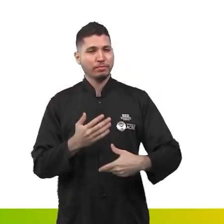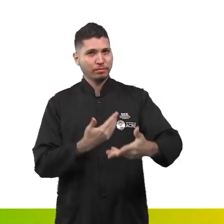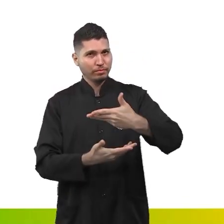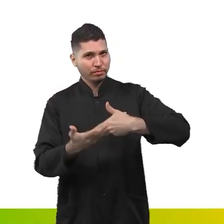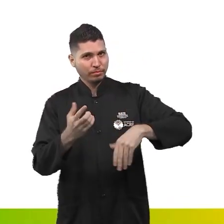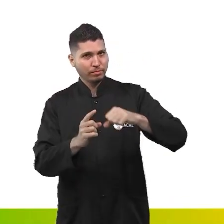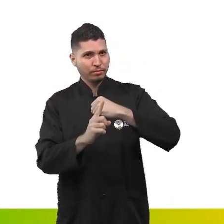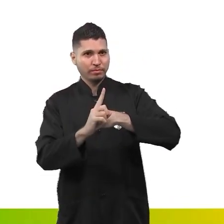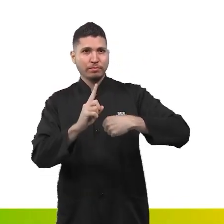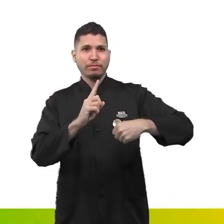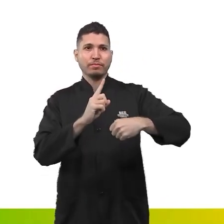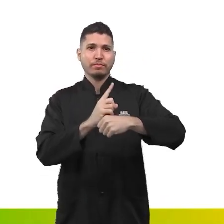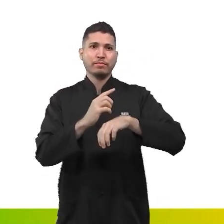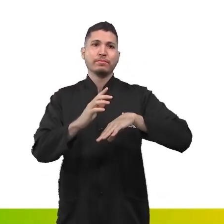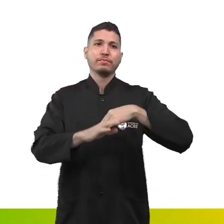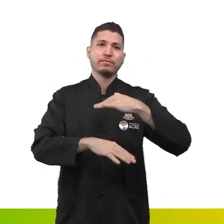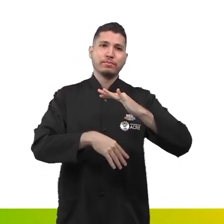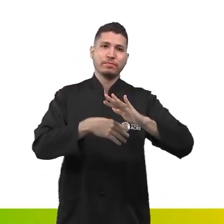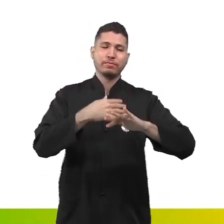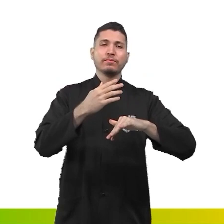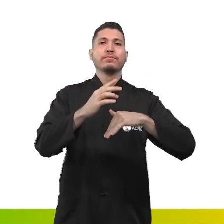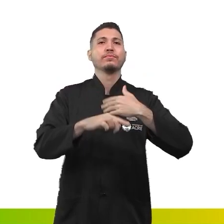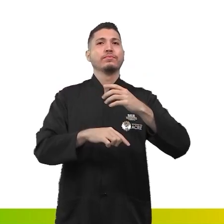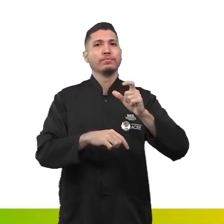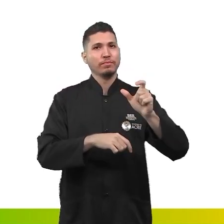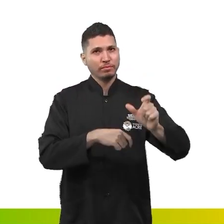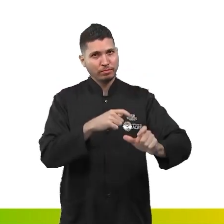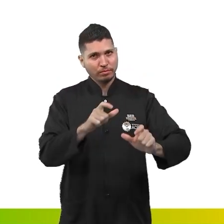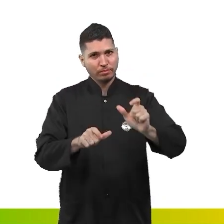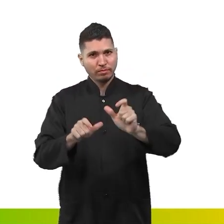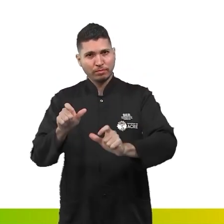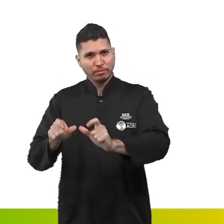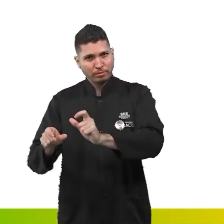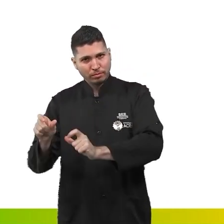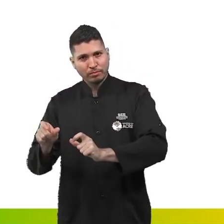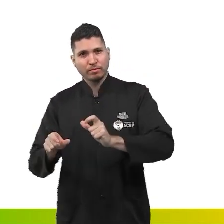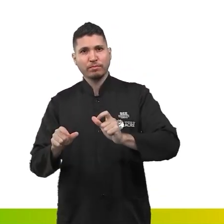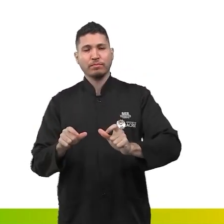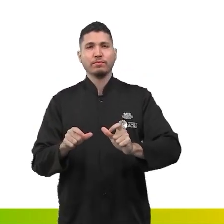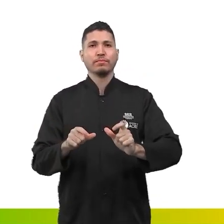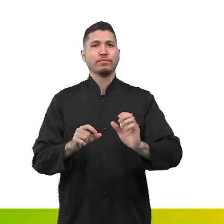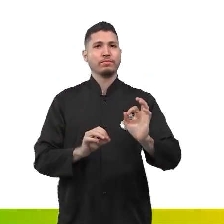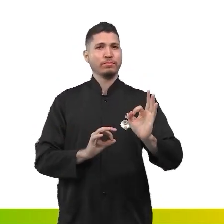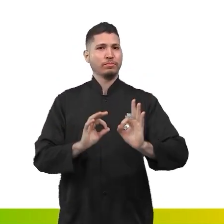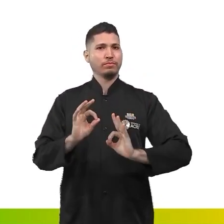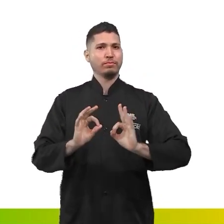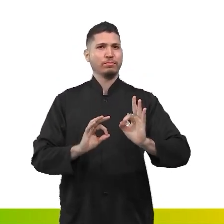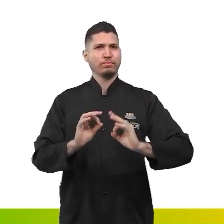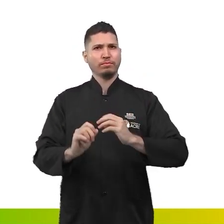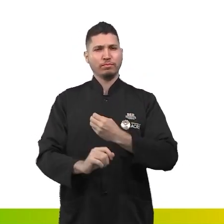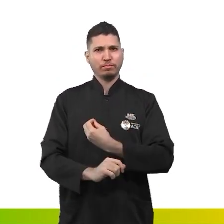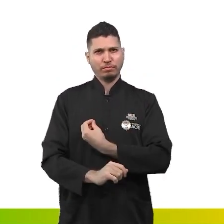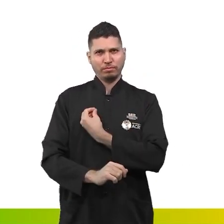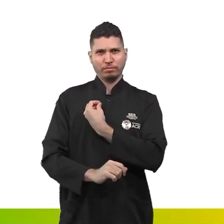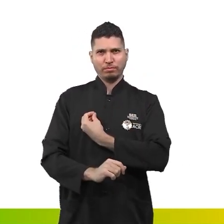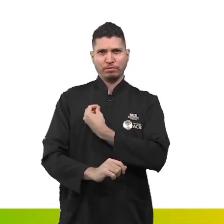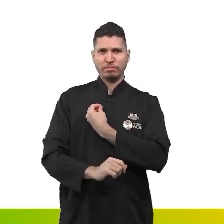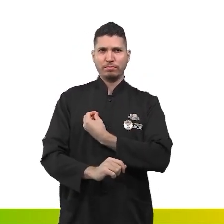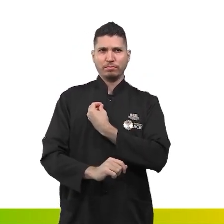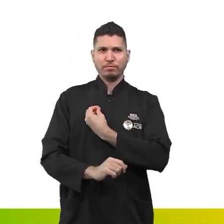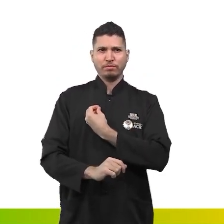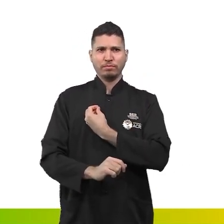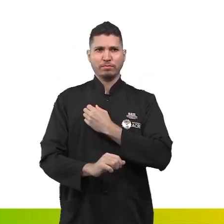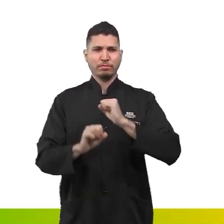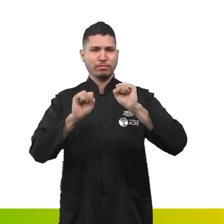Socialização é o processo por meio do qual os indivíduos são preparados para participar